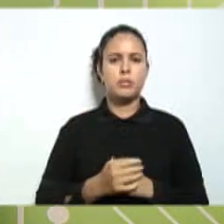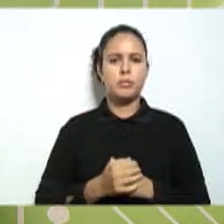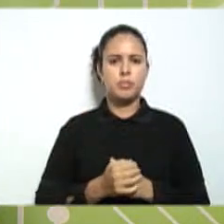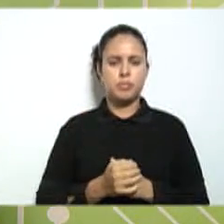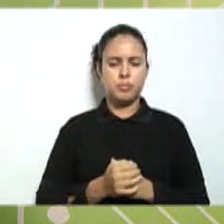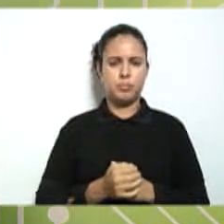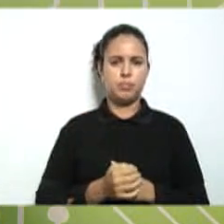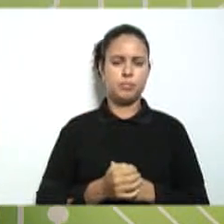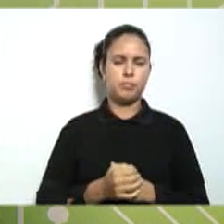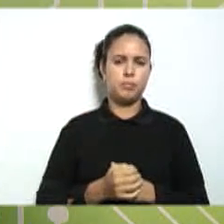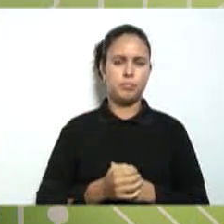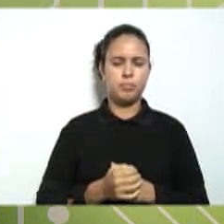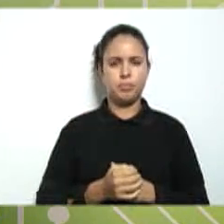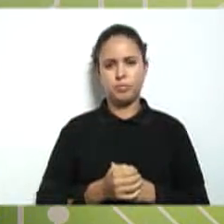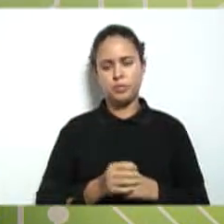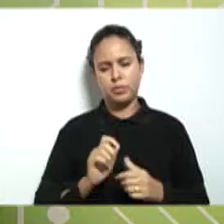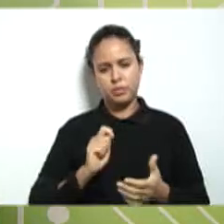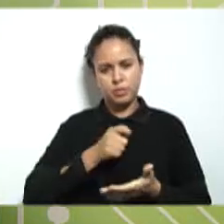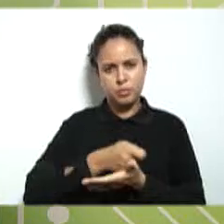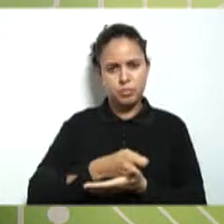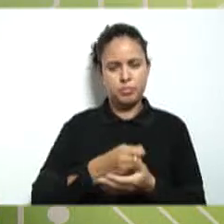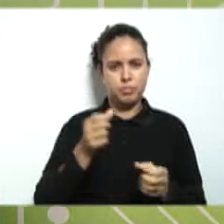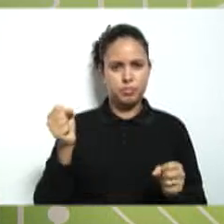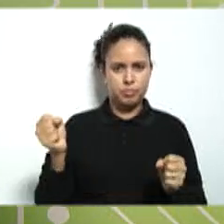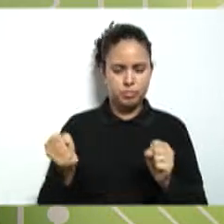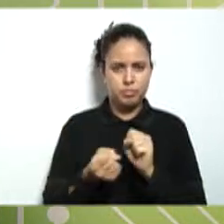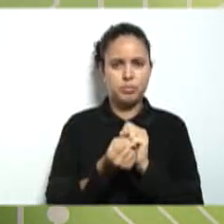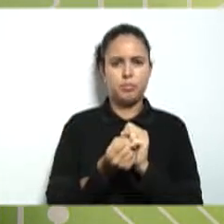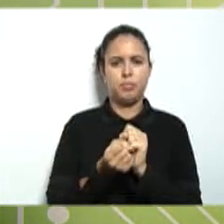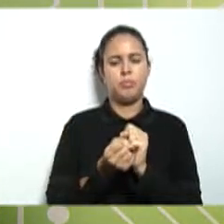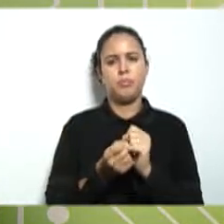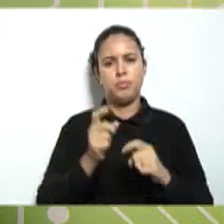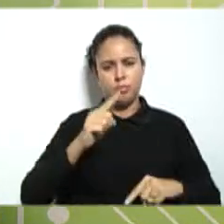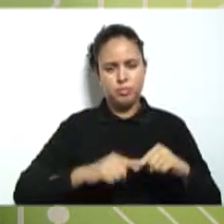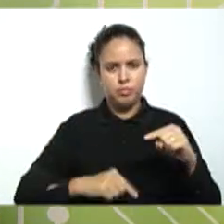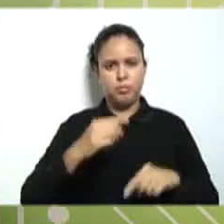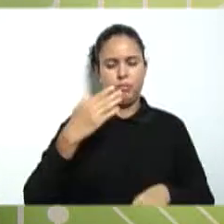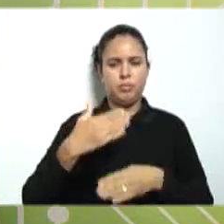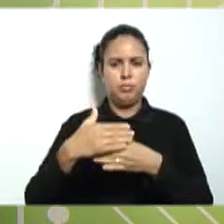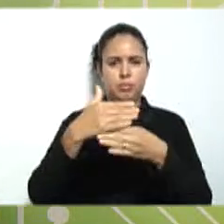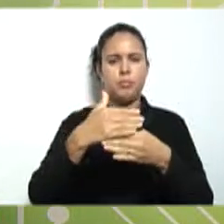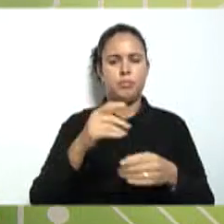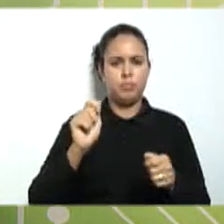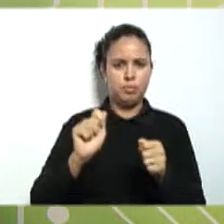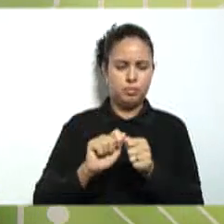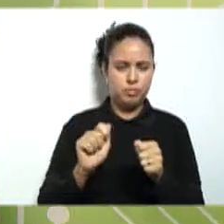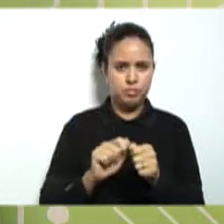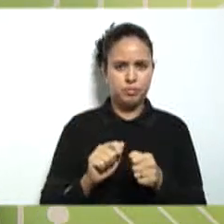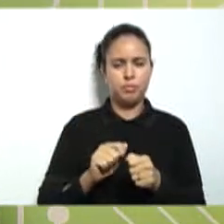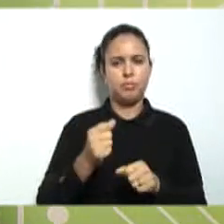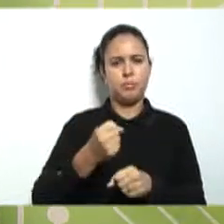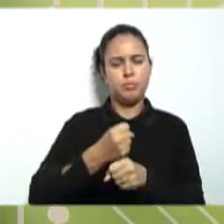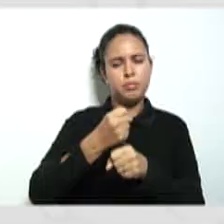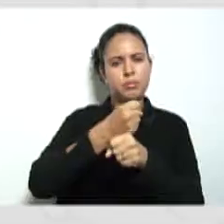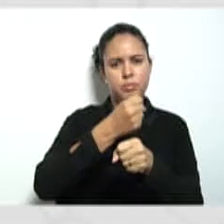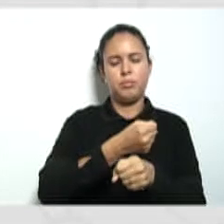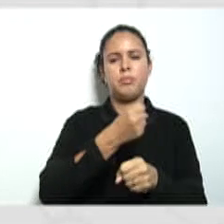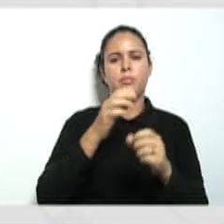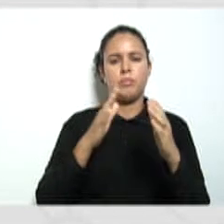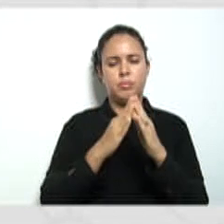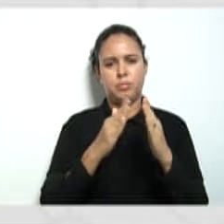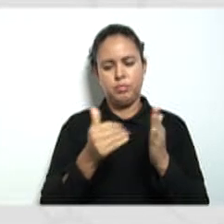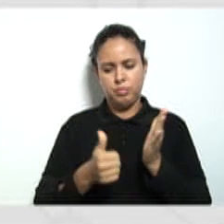mutirão, e eles compram juntos o material de construção e vão construindo aí as casas dos trabalhadores, da cooperativa, né,